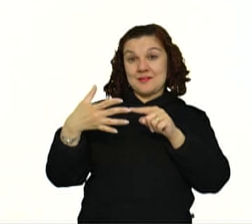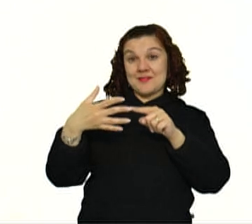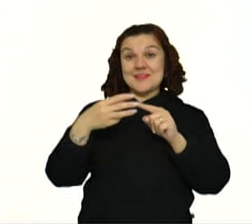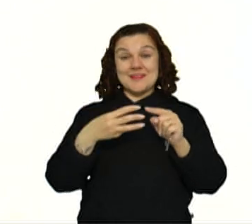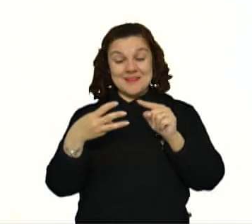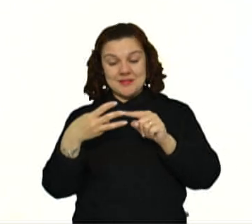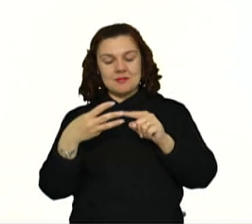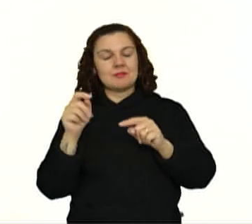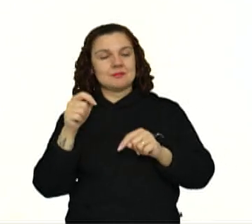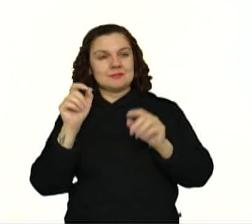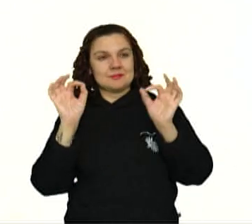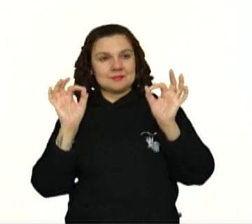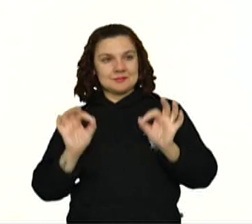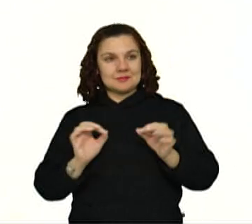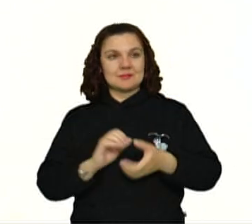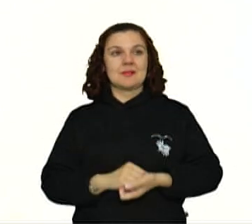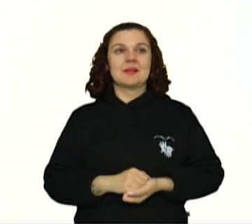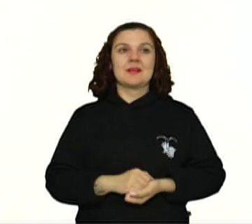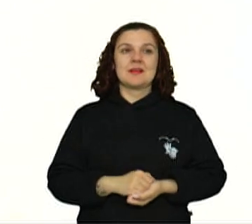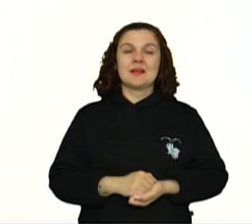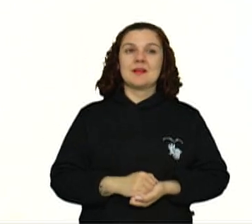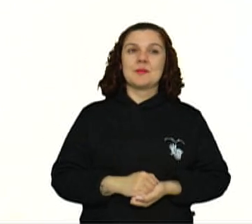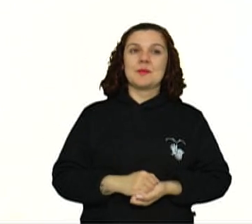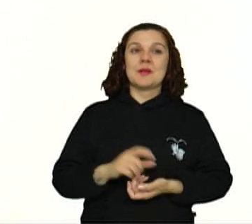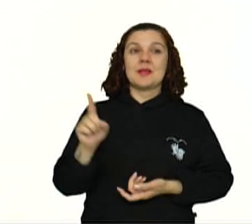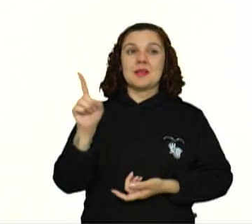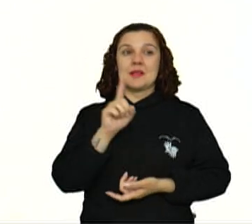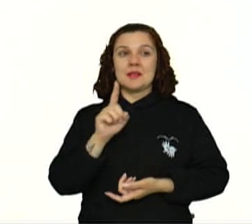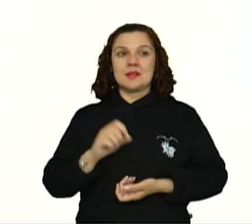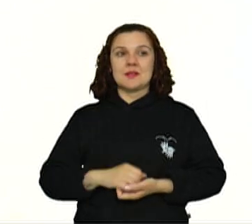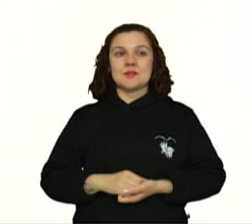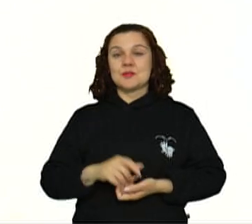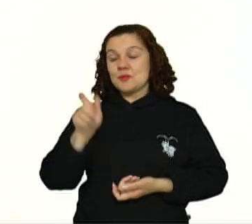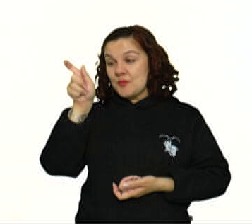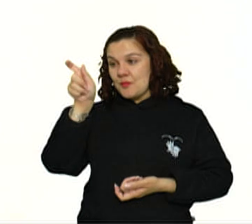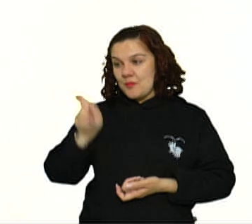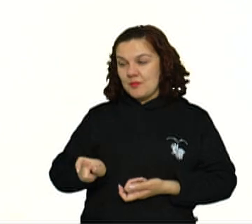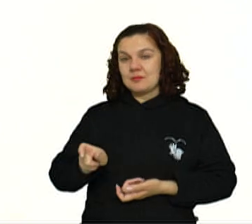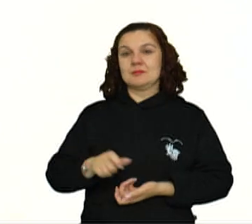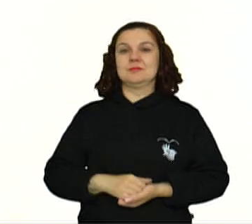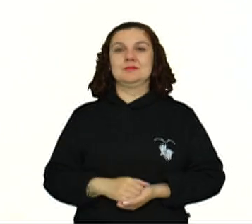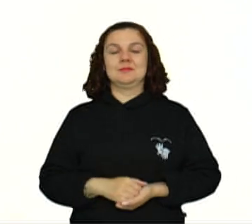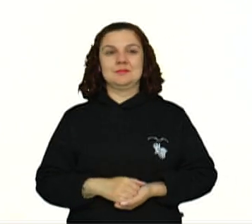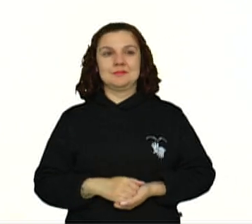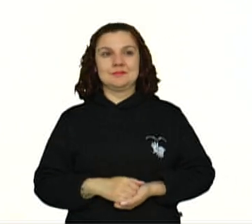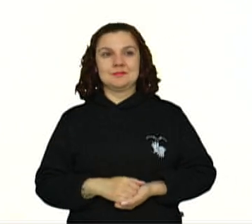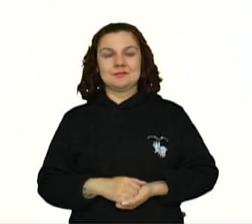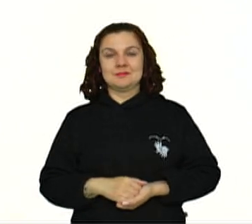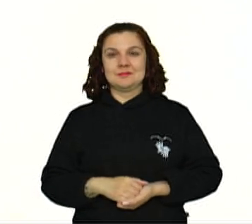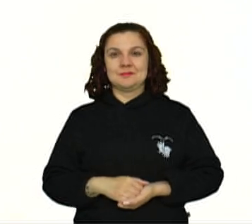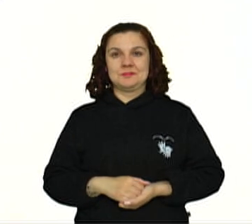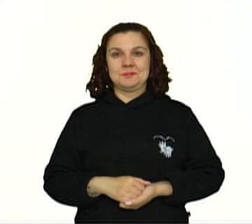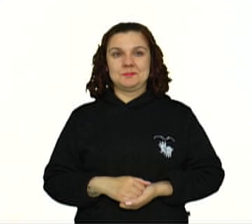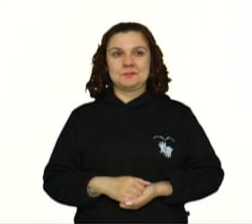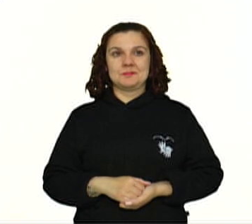tão sonhada promoção é aquele verbo pessoal, ok?